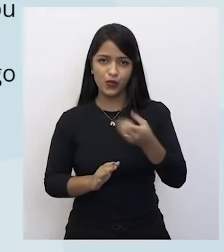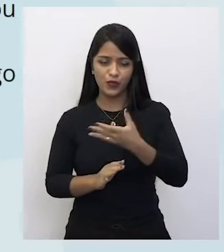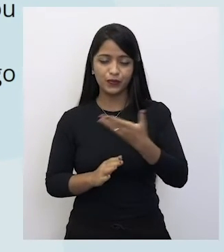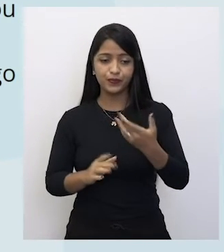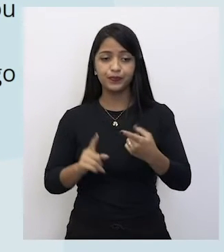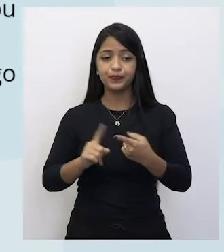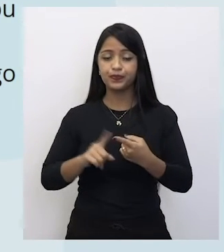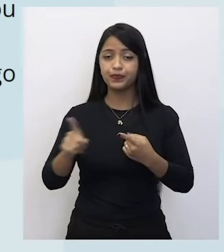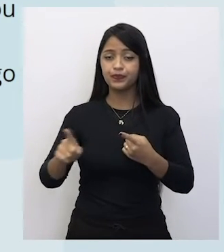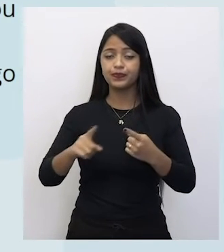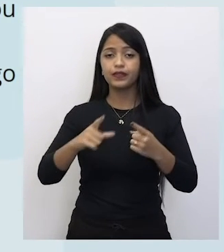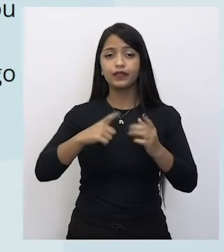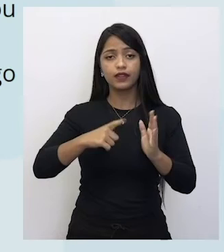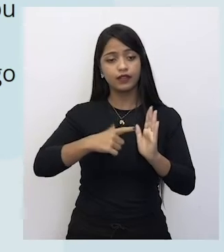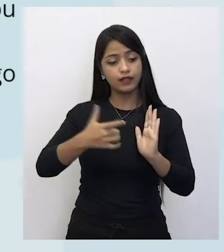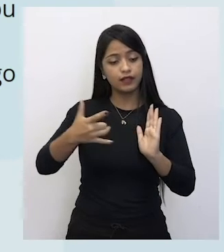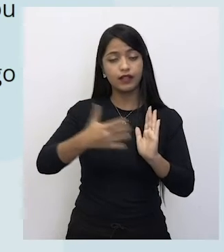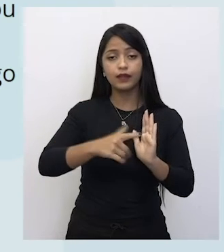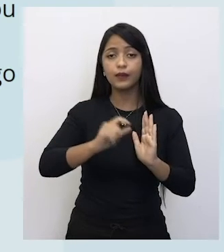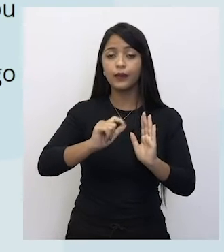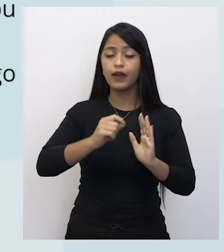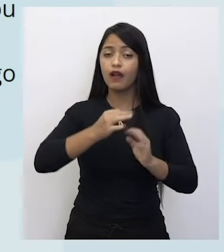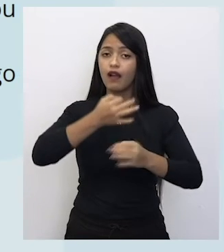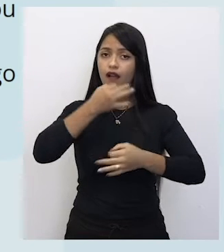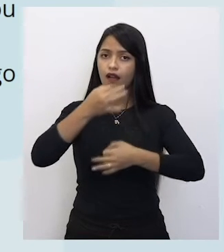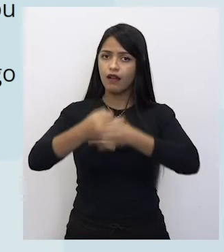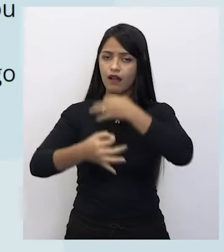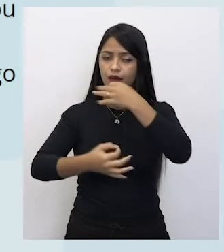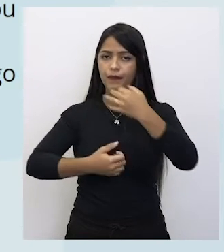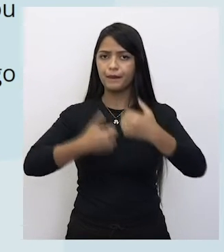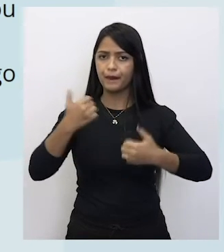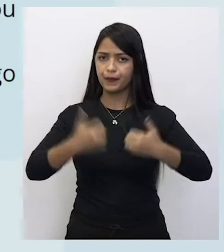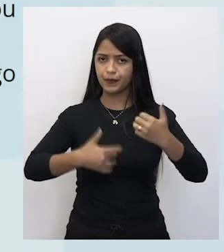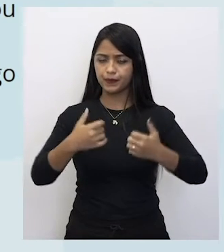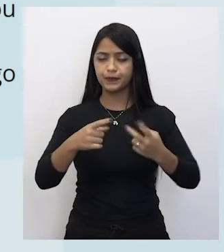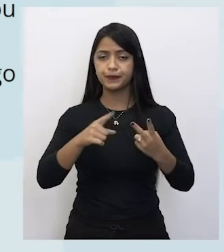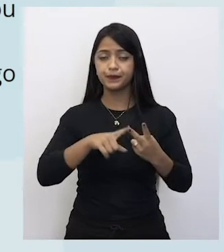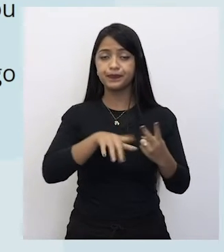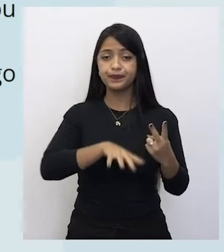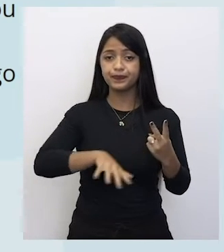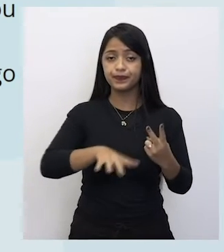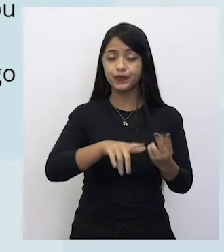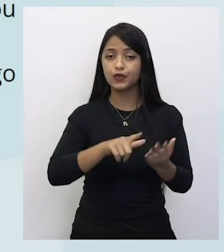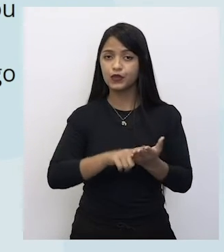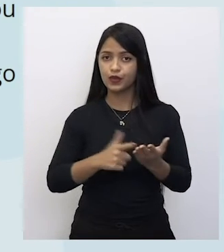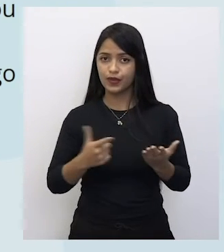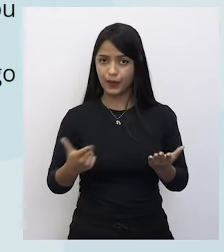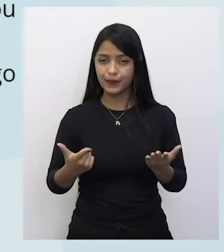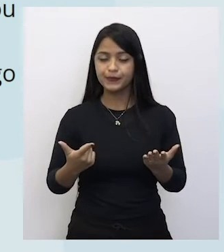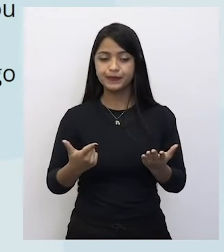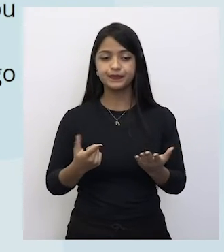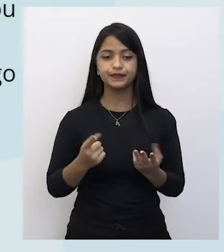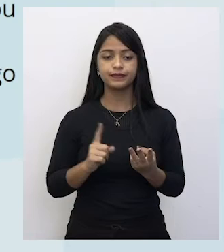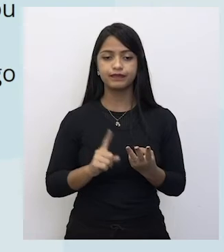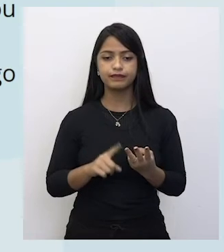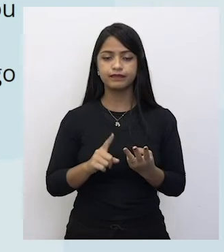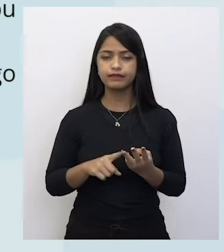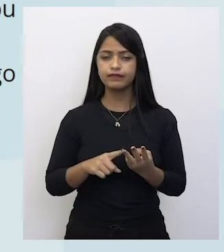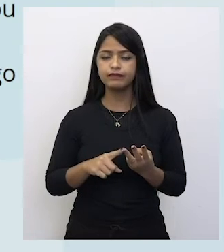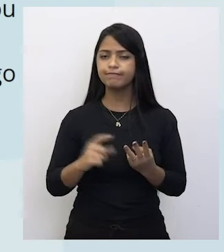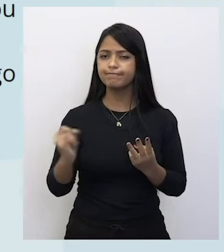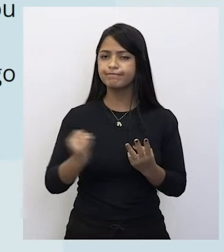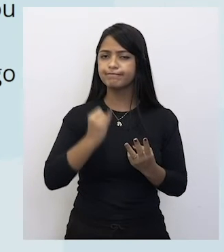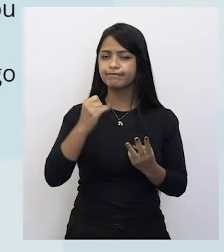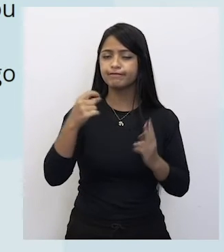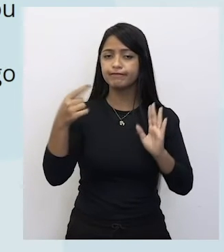de estrutura argumentativa, né? Ele pertence ao campo jornalístico. E o que, que é importante aí?